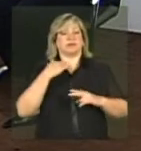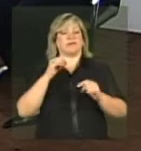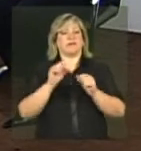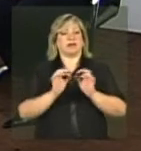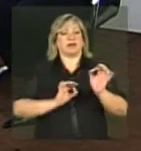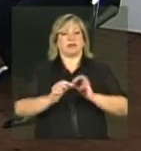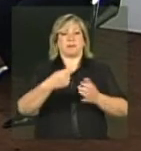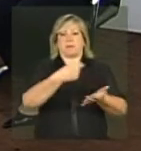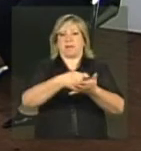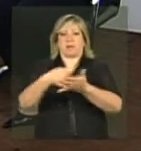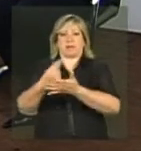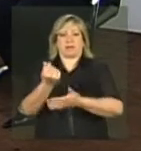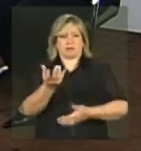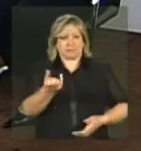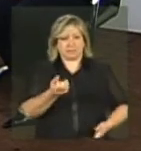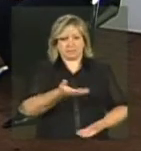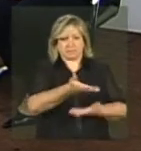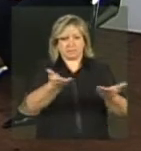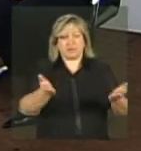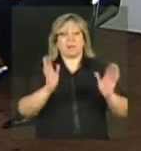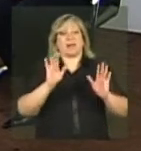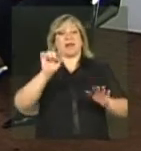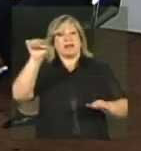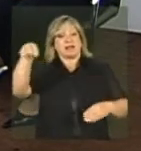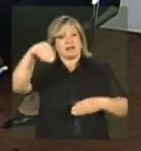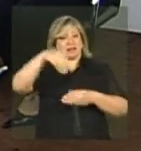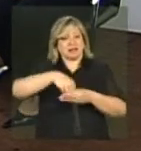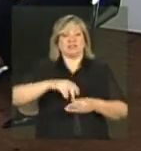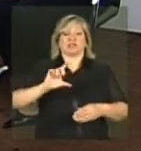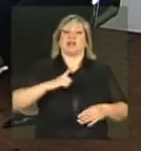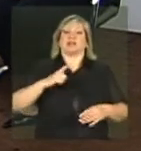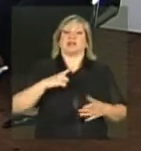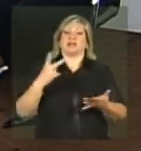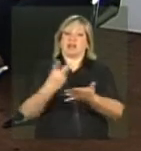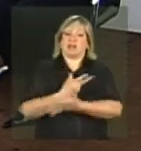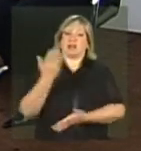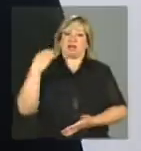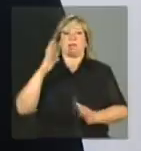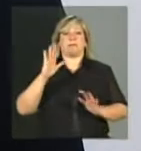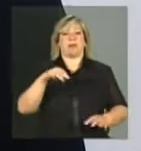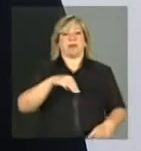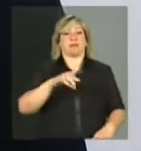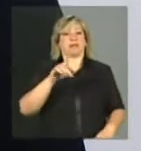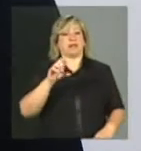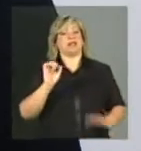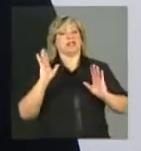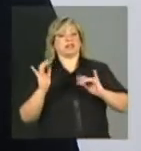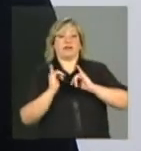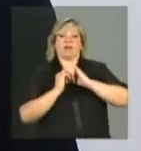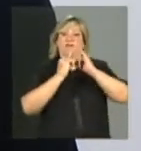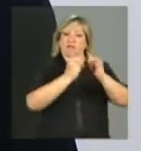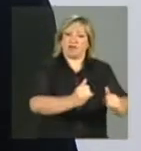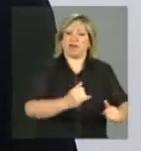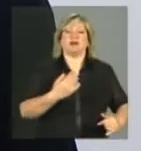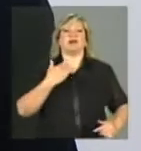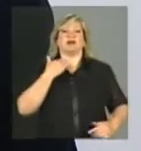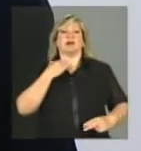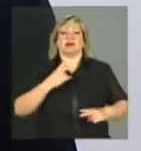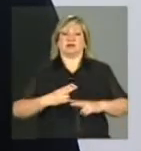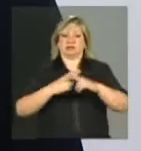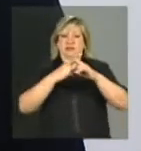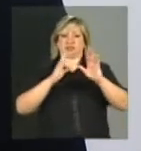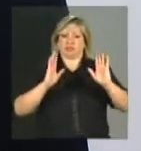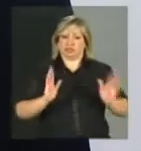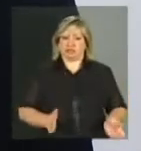E lá houve um erro, que o MDS já reportou a Caixa, o erro foi feito no dia 12 de